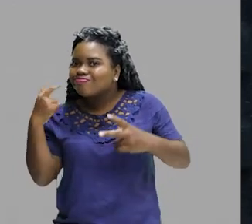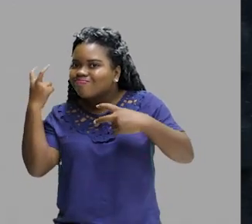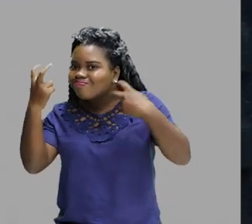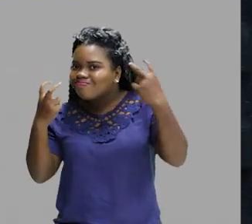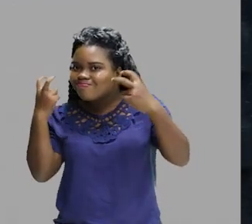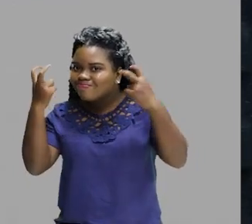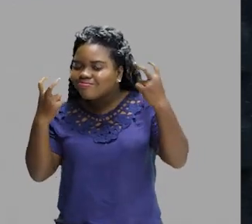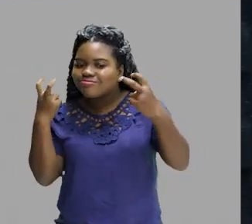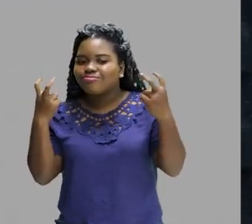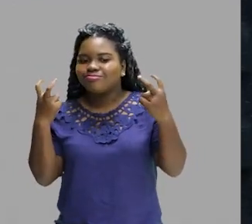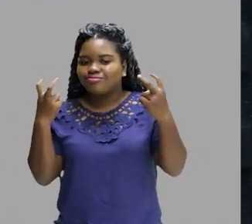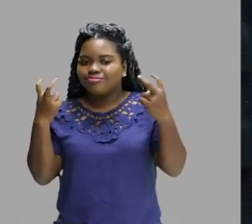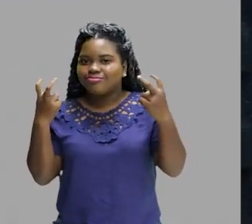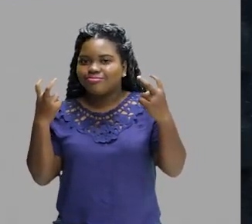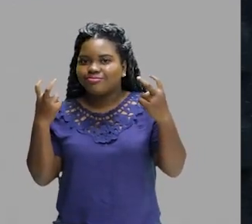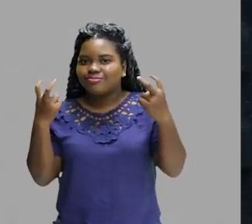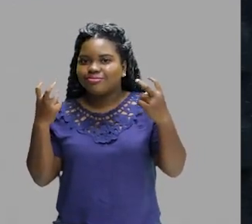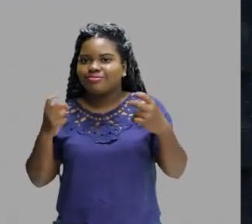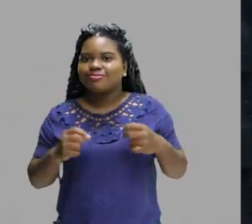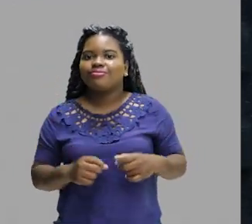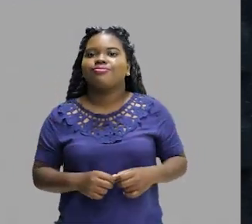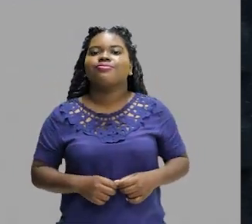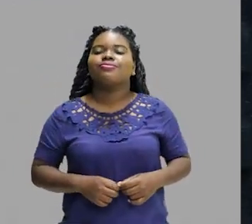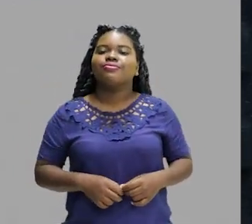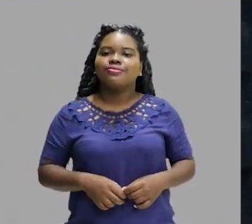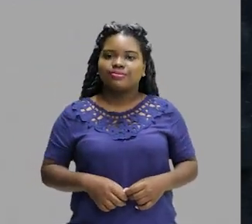sé lo que te pasa. Andas muy